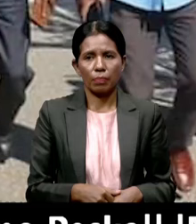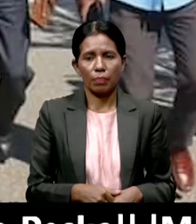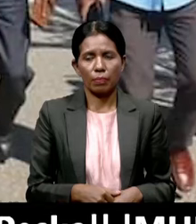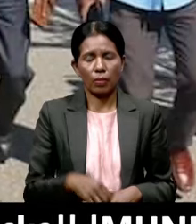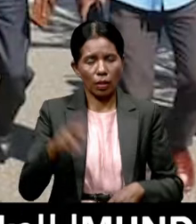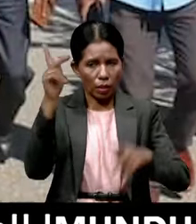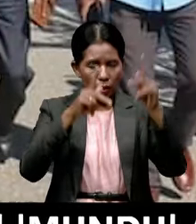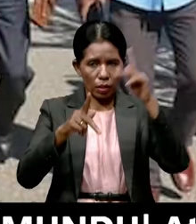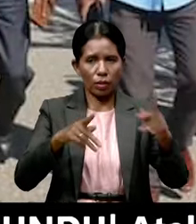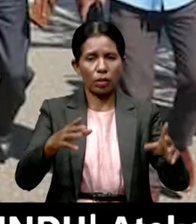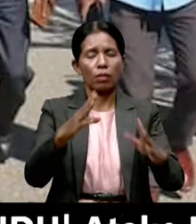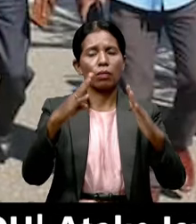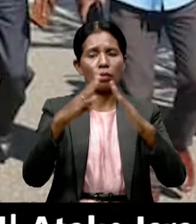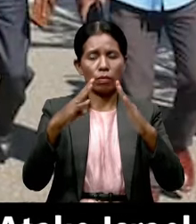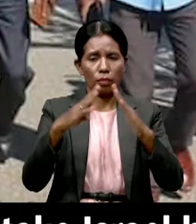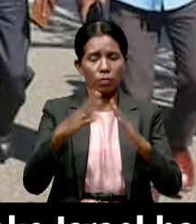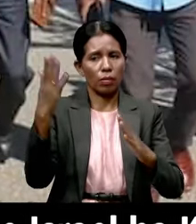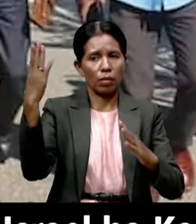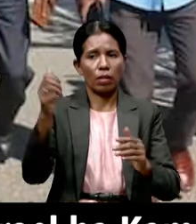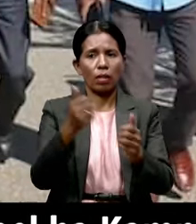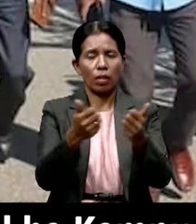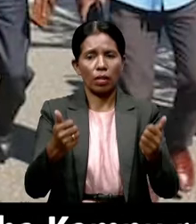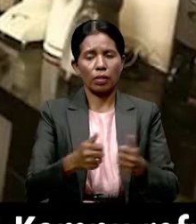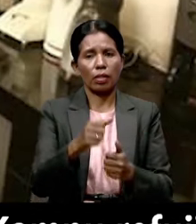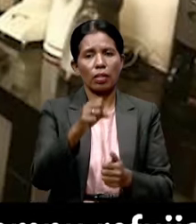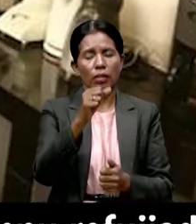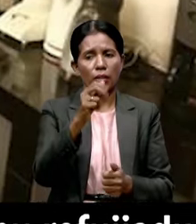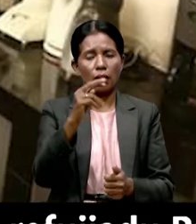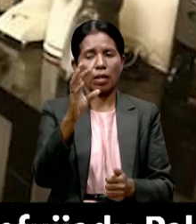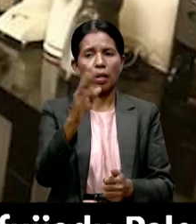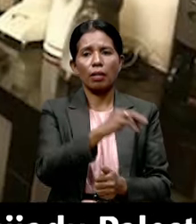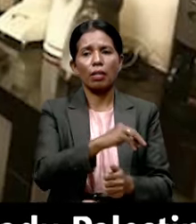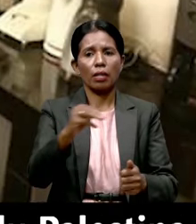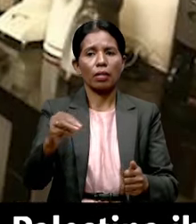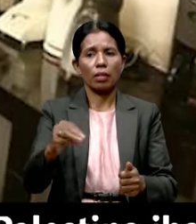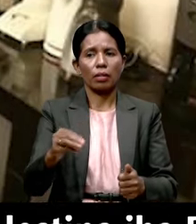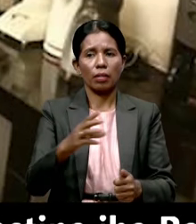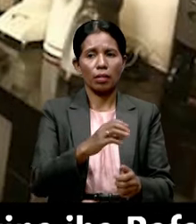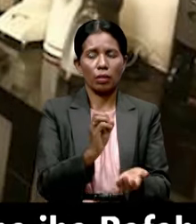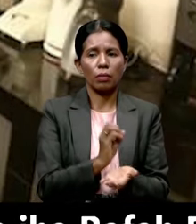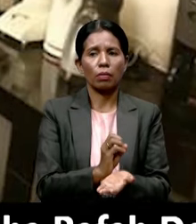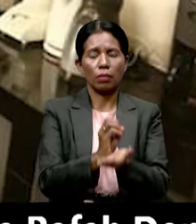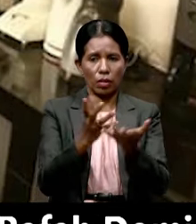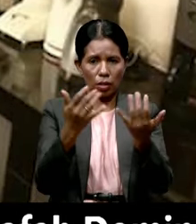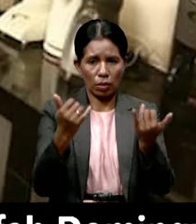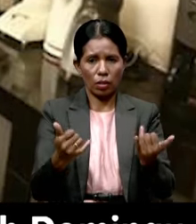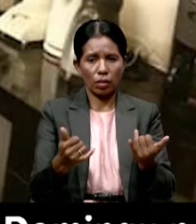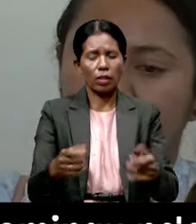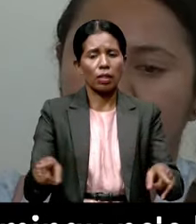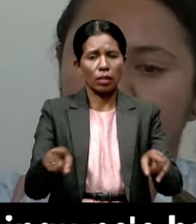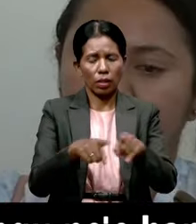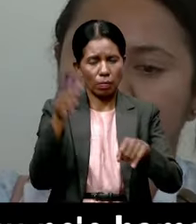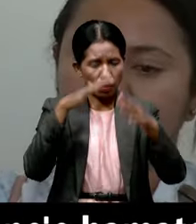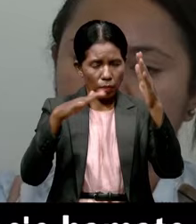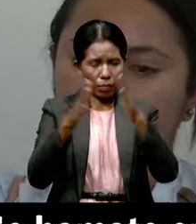Caso disputa uma ia área fololo, aldeia Sanane, Suco Costa, su prisão Pantemacasa Reua, neberá unessa e polêmica